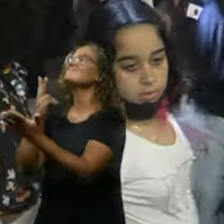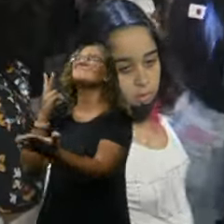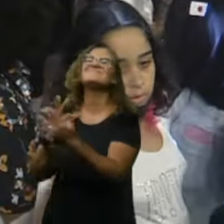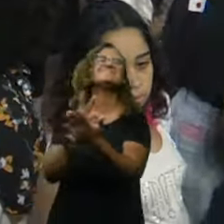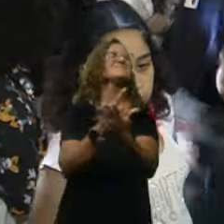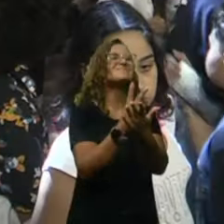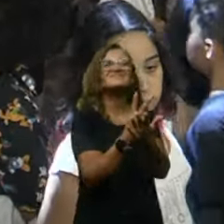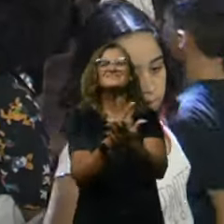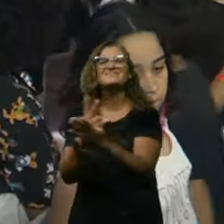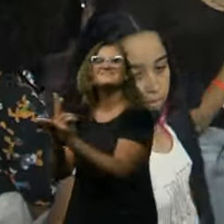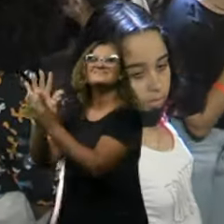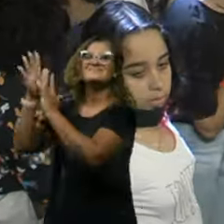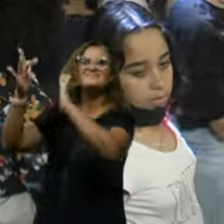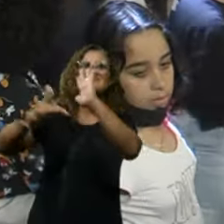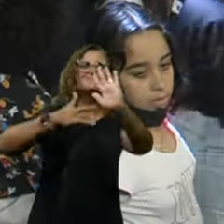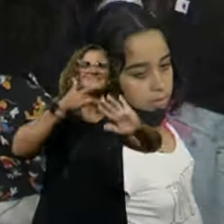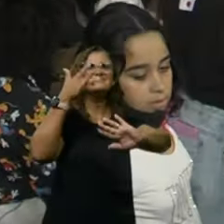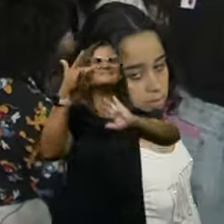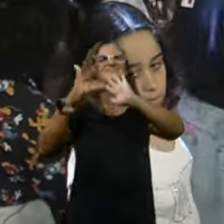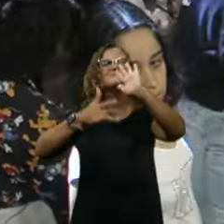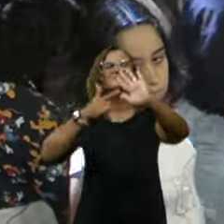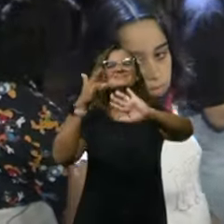pensa é